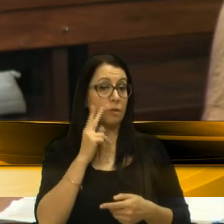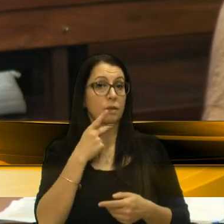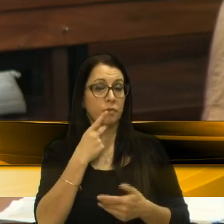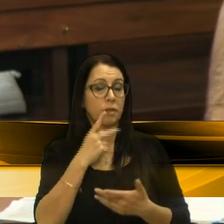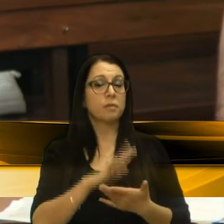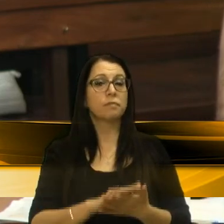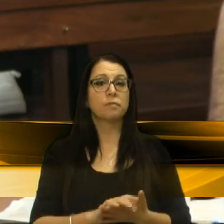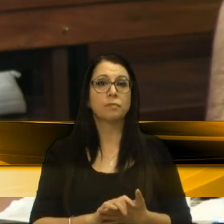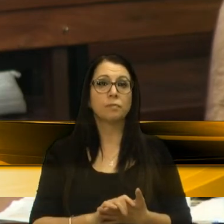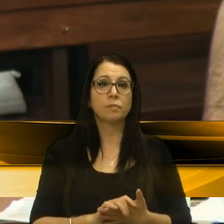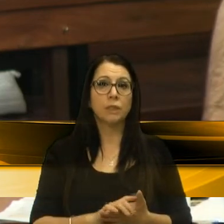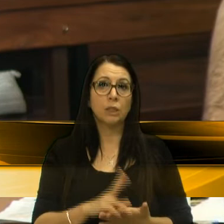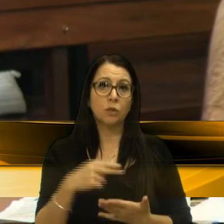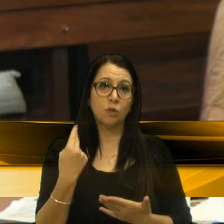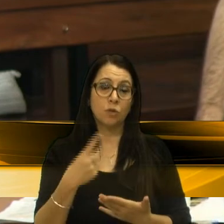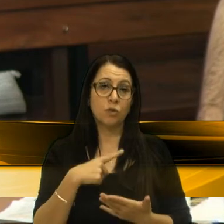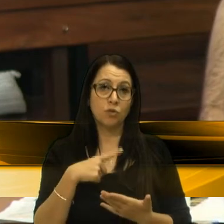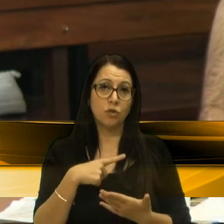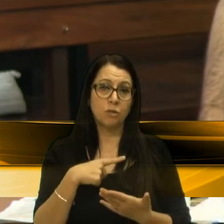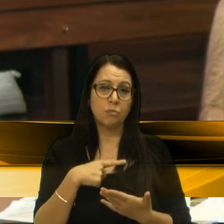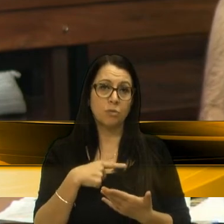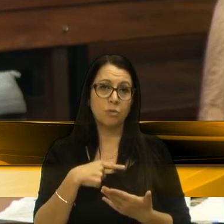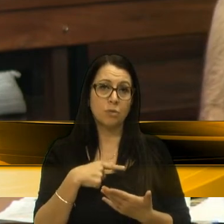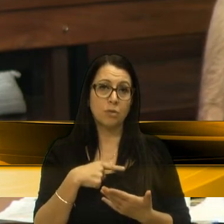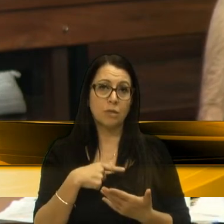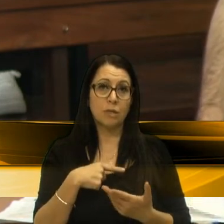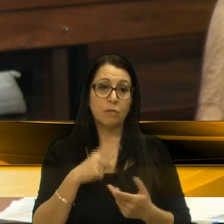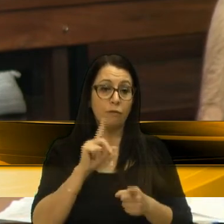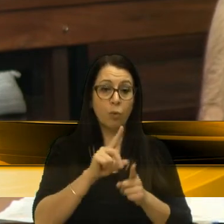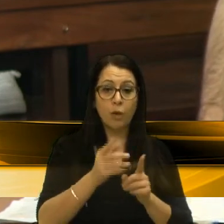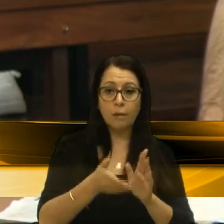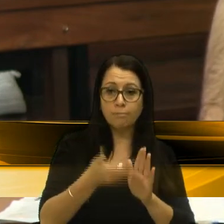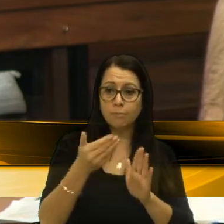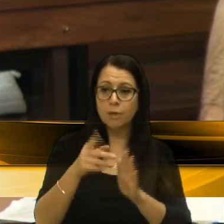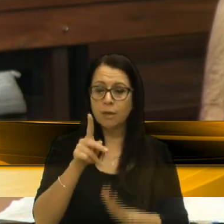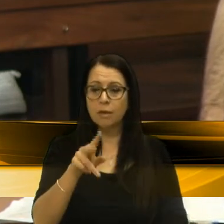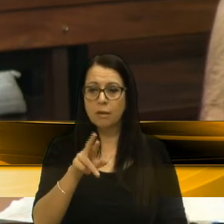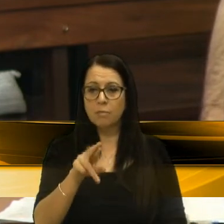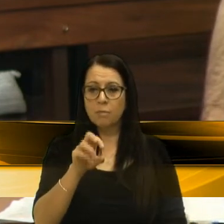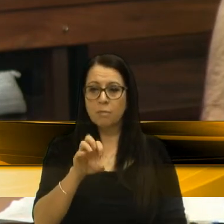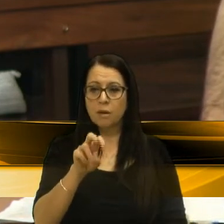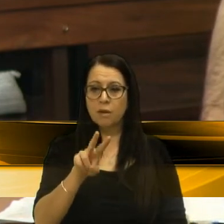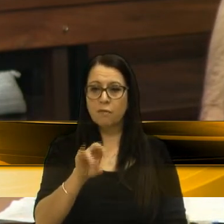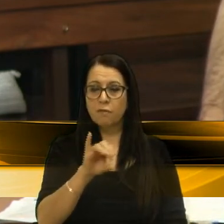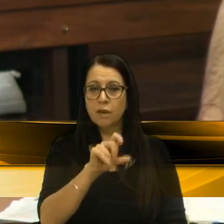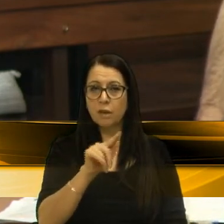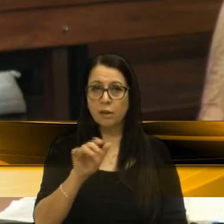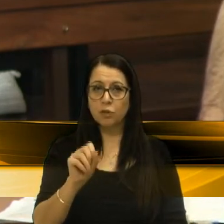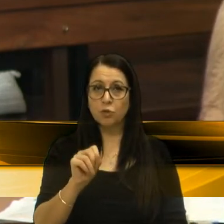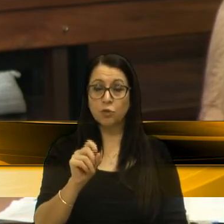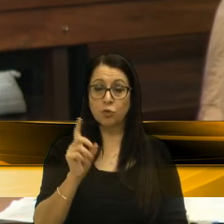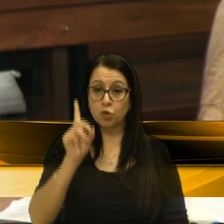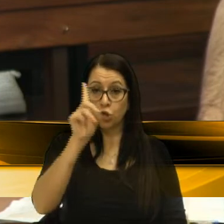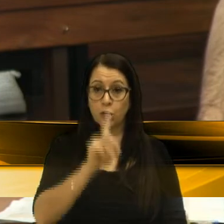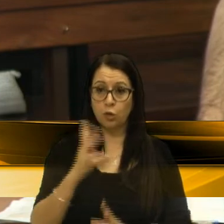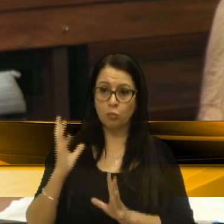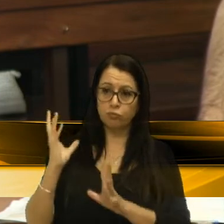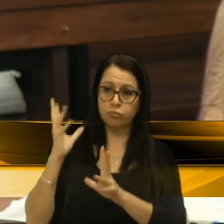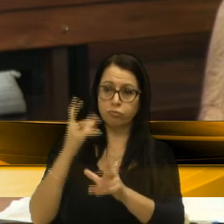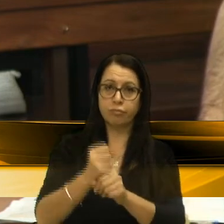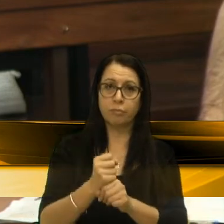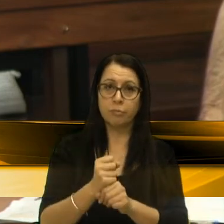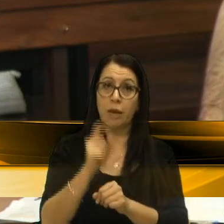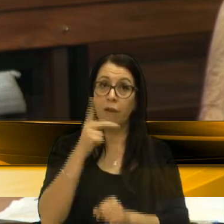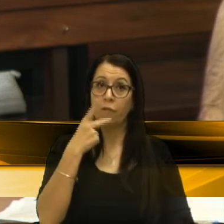dizia o seguinte, que nós tínhamos que atacar os privilégios. Ele dizia o seguinte, que o tal do direito adquirido, na realidade, na